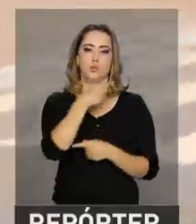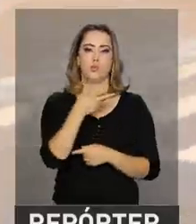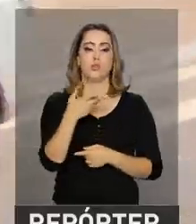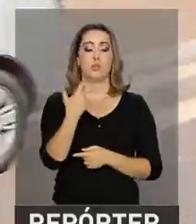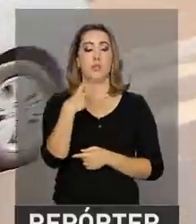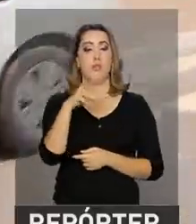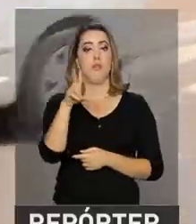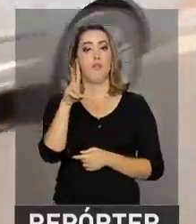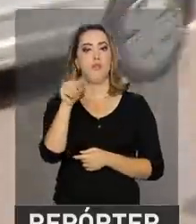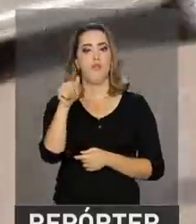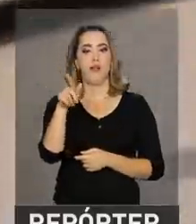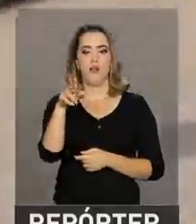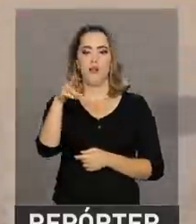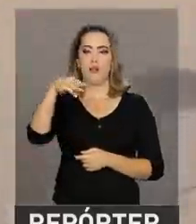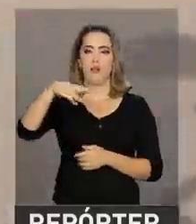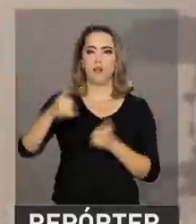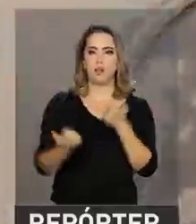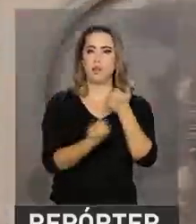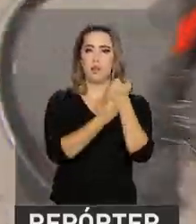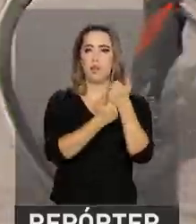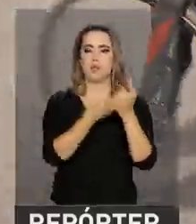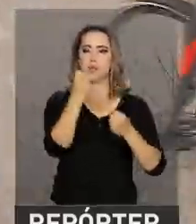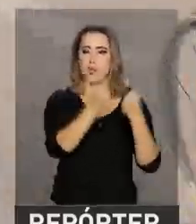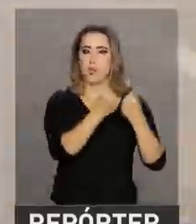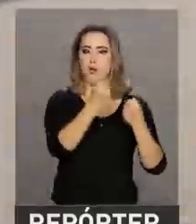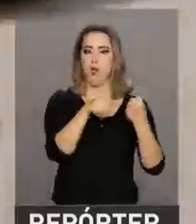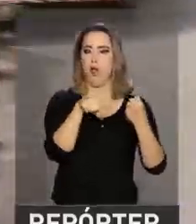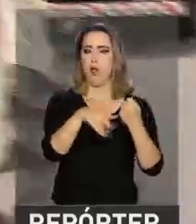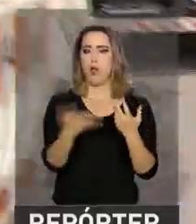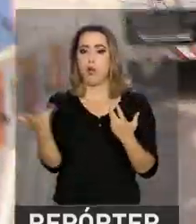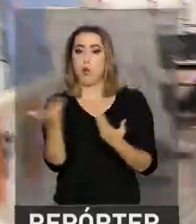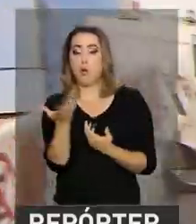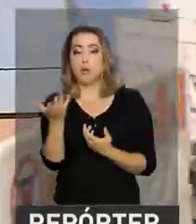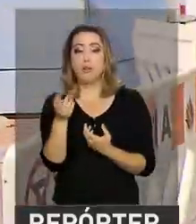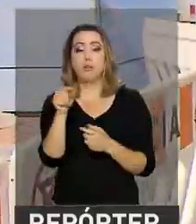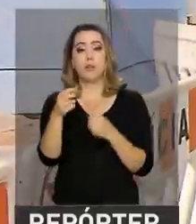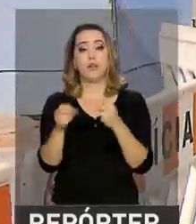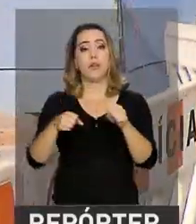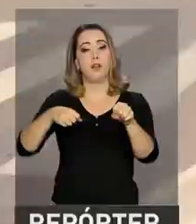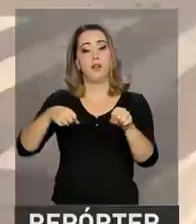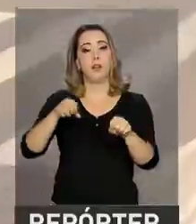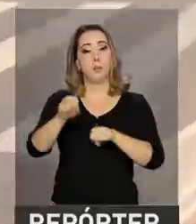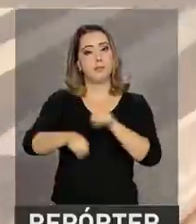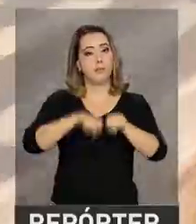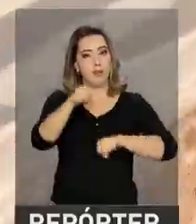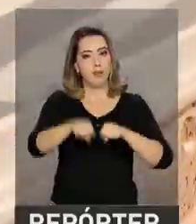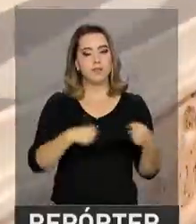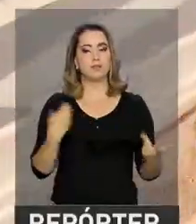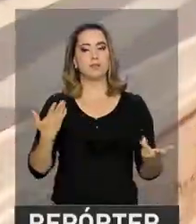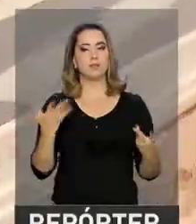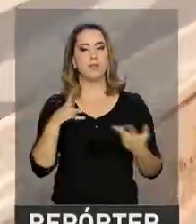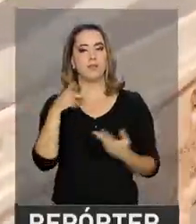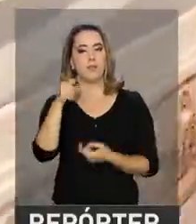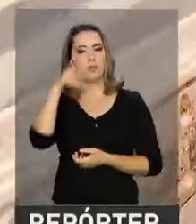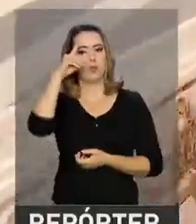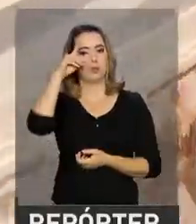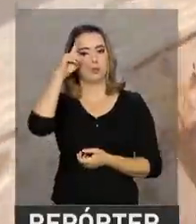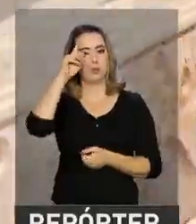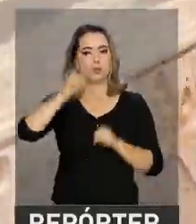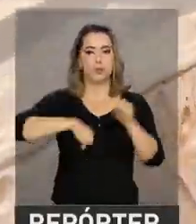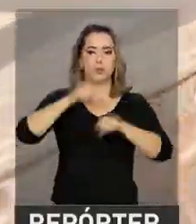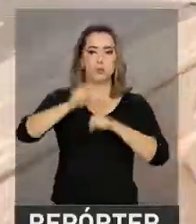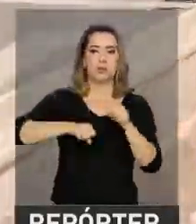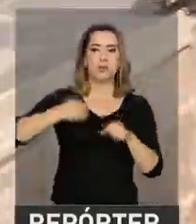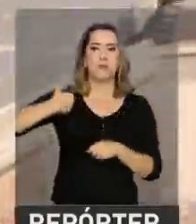levaram Wagner a substituir o carro como meio de transporte na hora de trabalhar. Todos os dias ele pedala mais